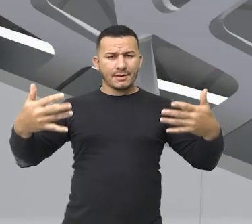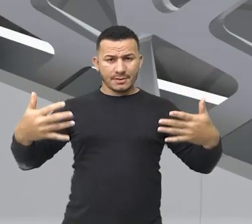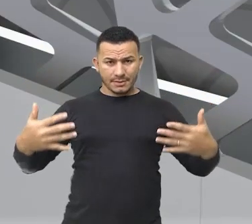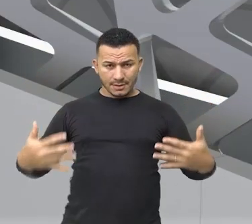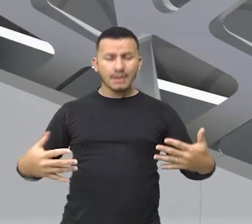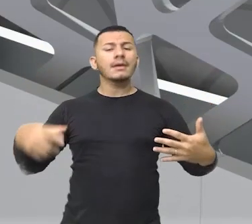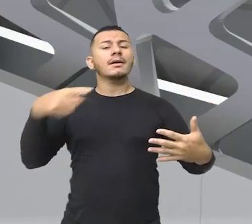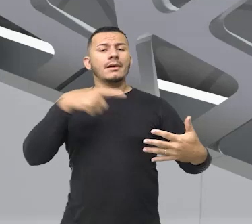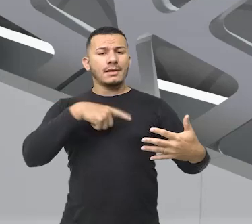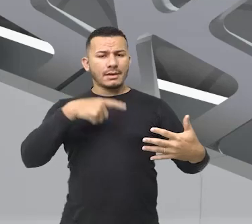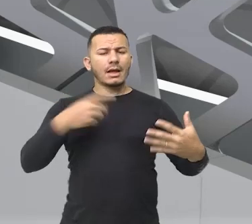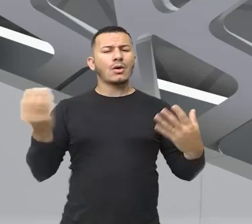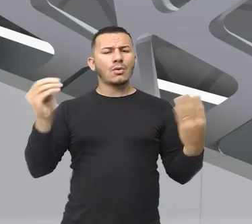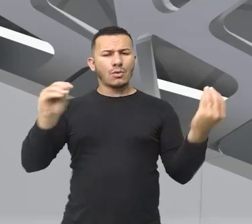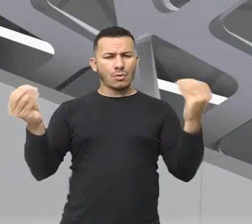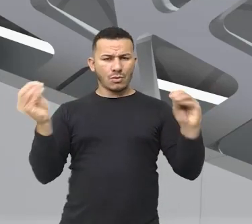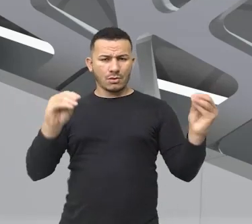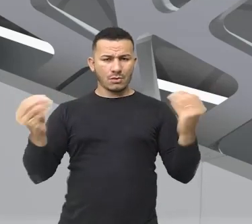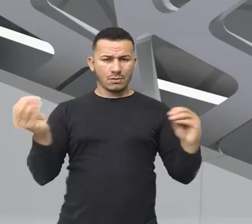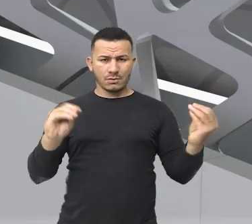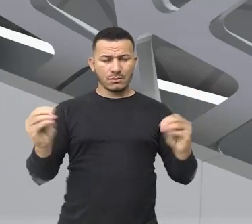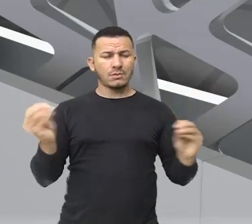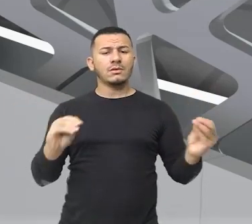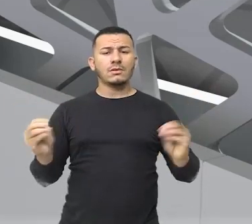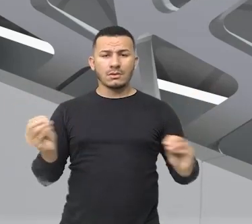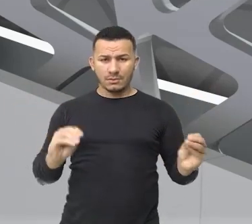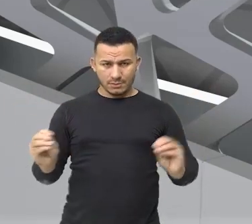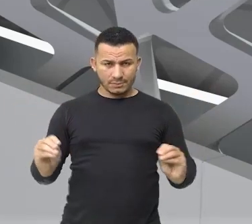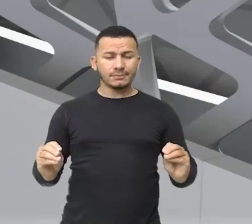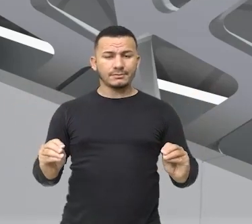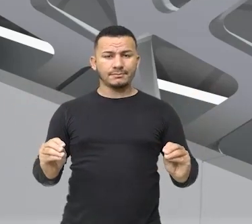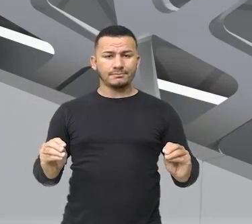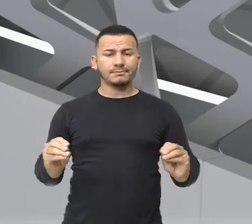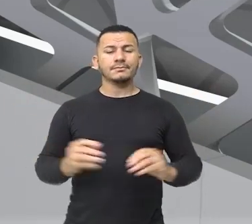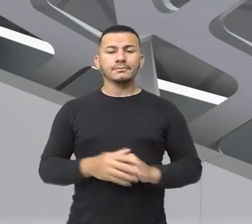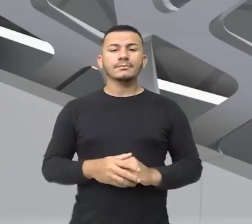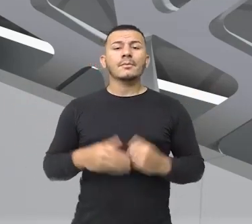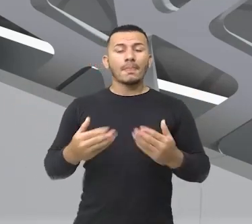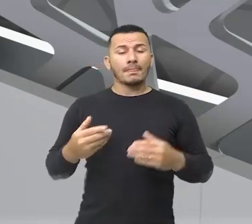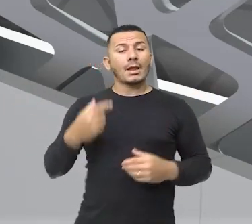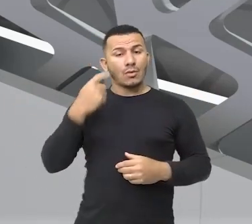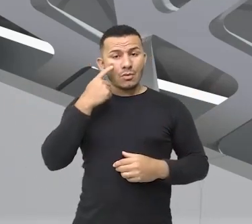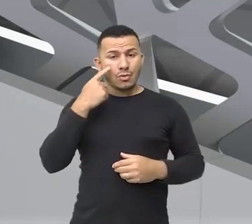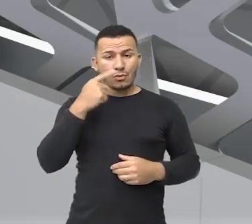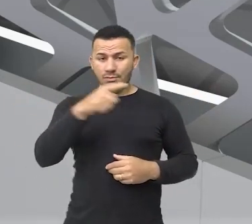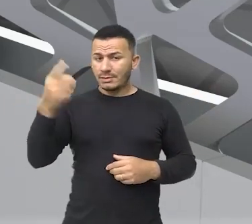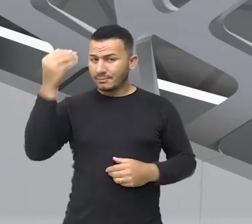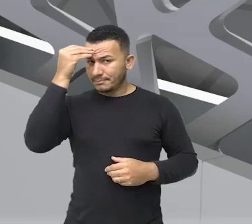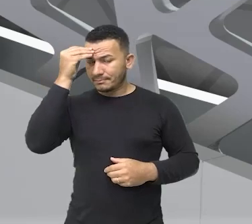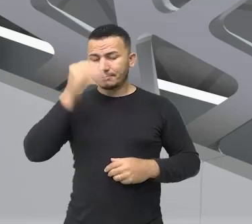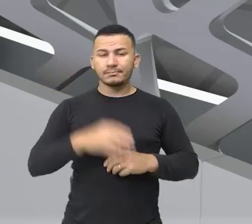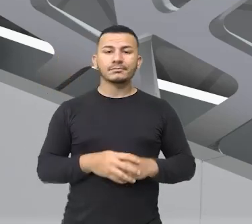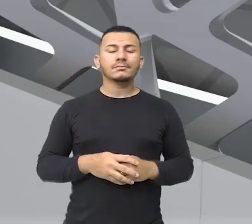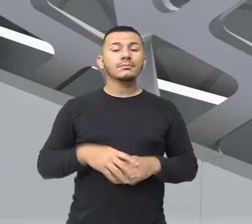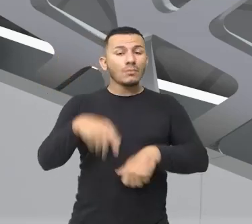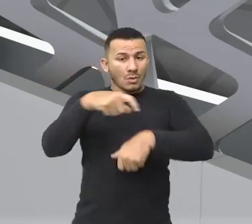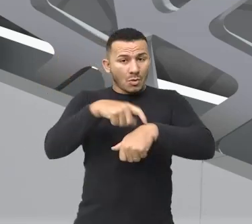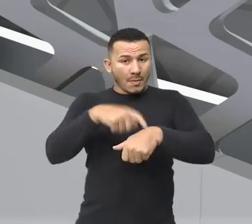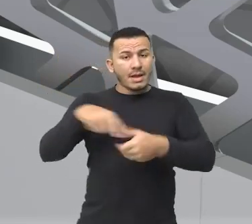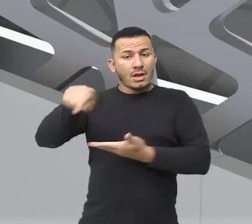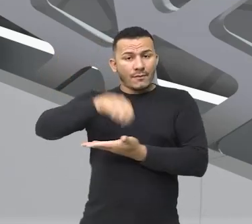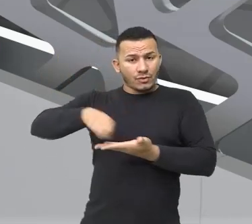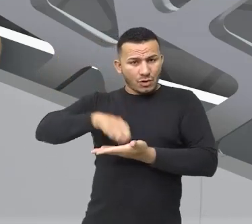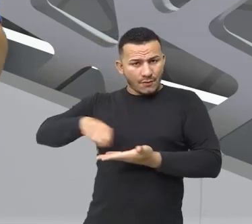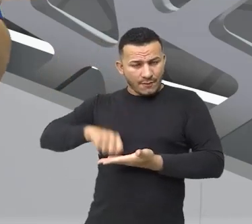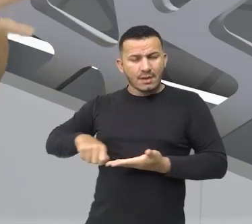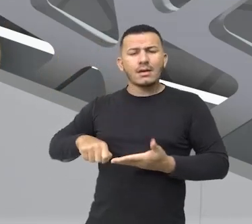vai inserindo as outras que são secundárias, tá bom? Então, já coloca isso na mente. Sempre que eu for escrever um parágrafo,